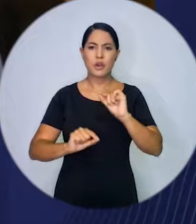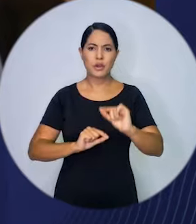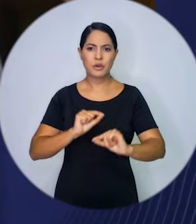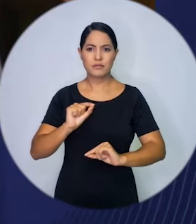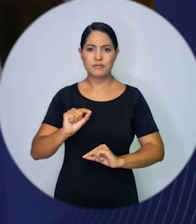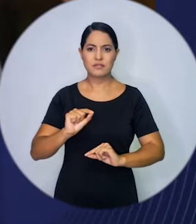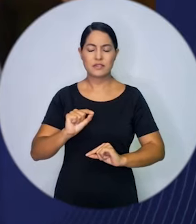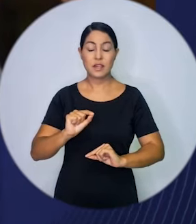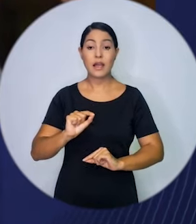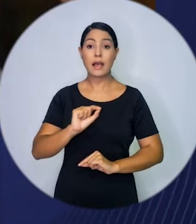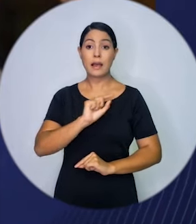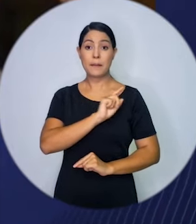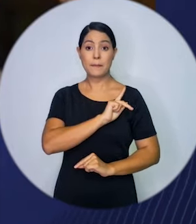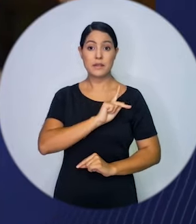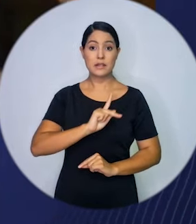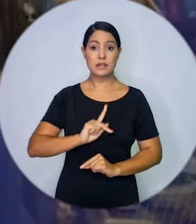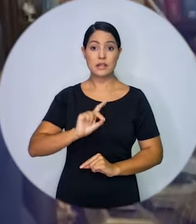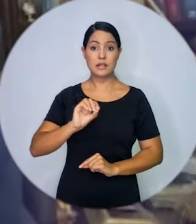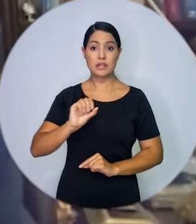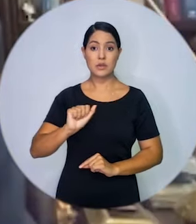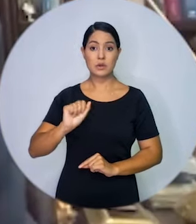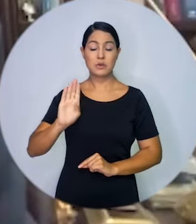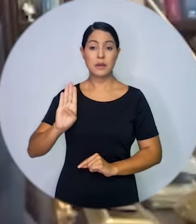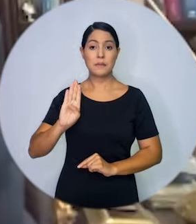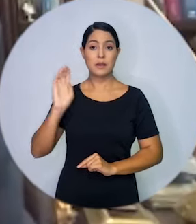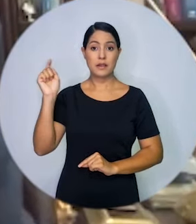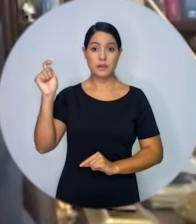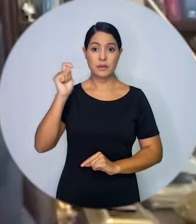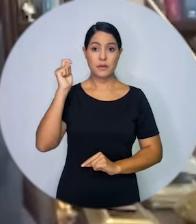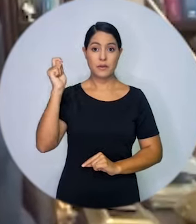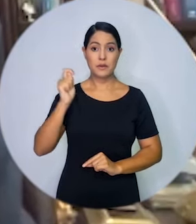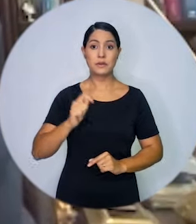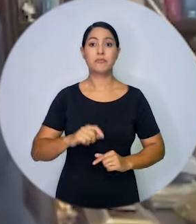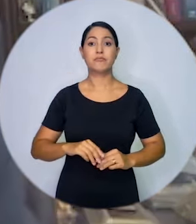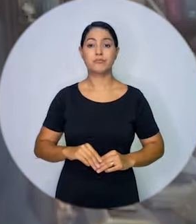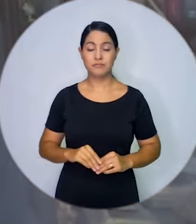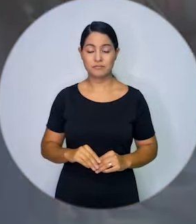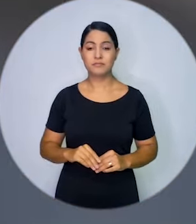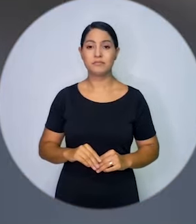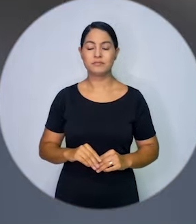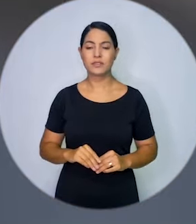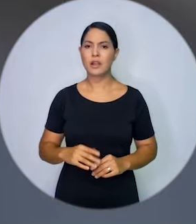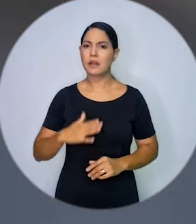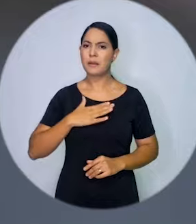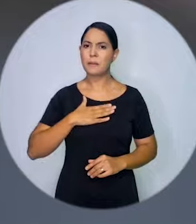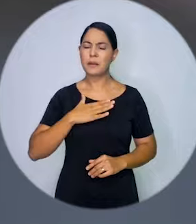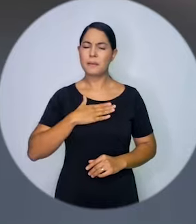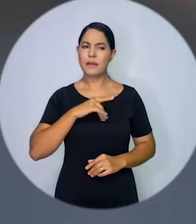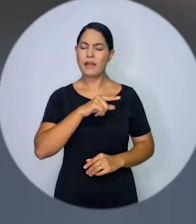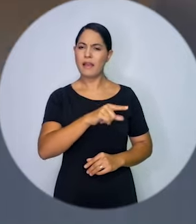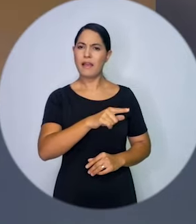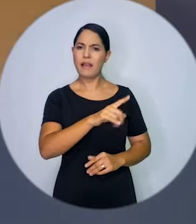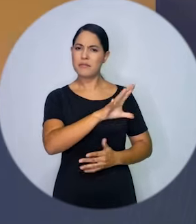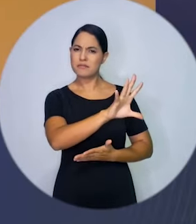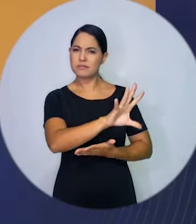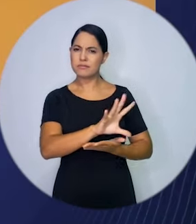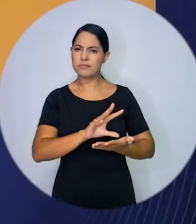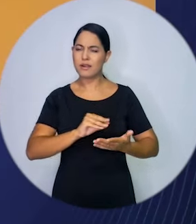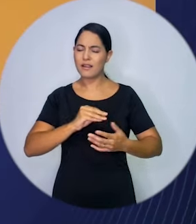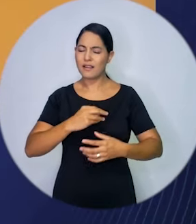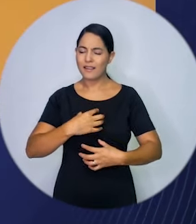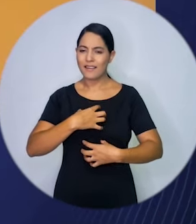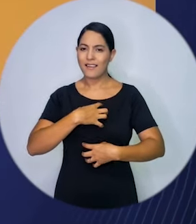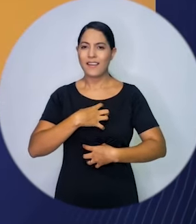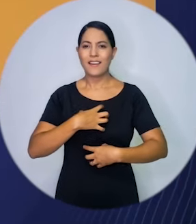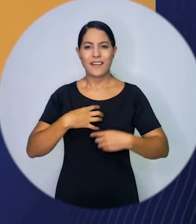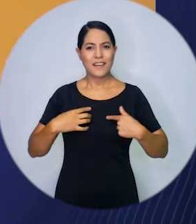profunda foi exatamente a presidência da OAB do Rio Grande do Sul. Para mim, ela é inspiração de